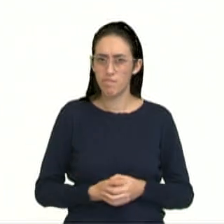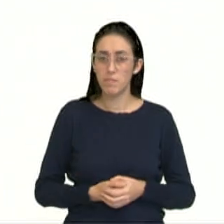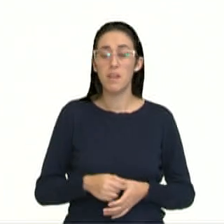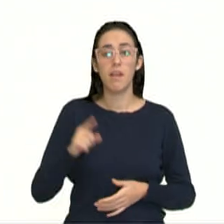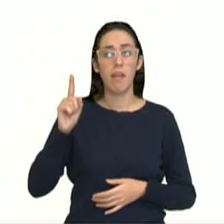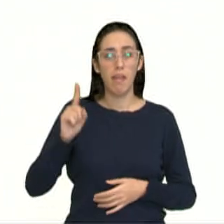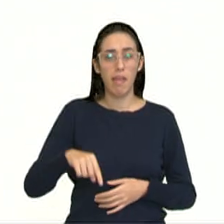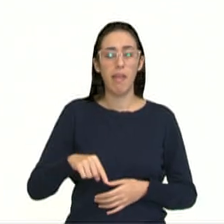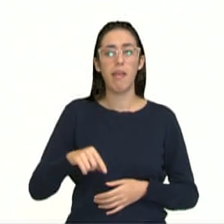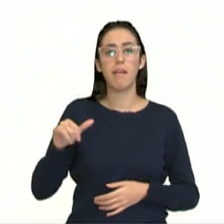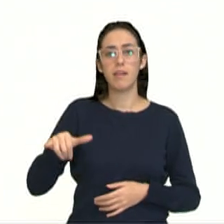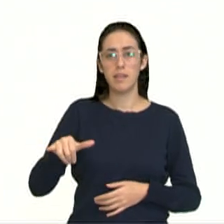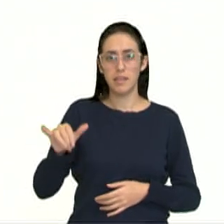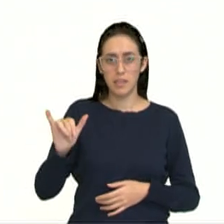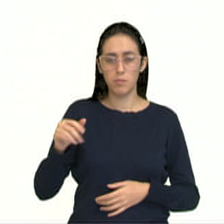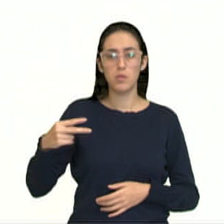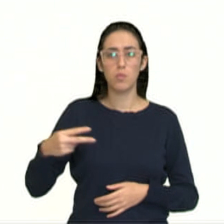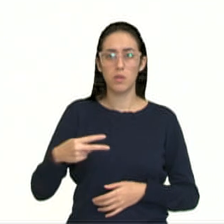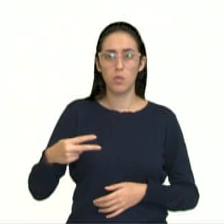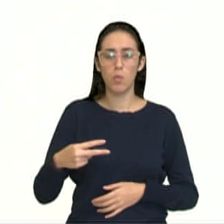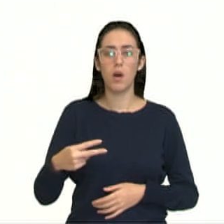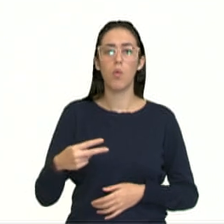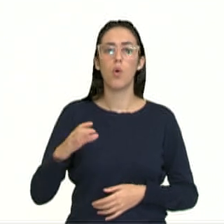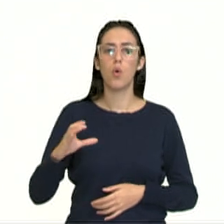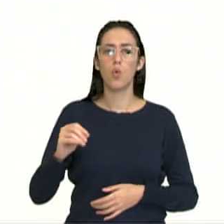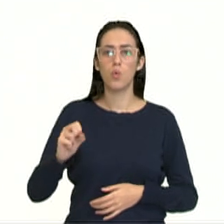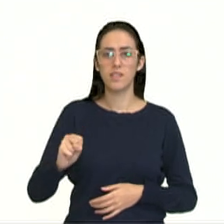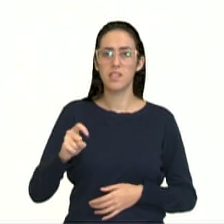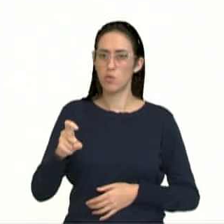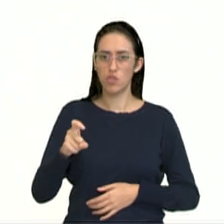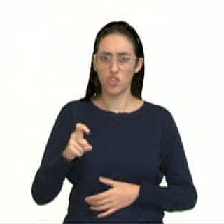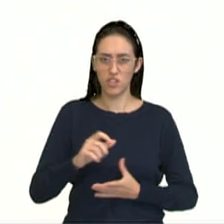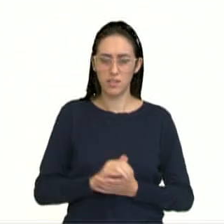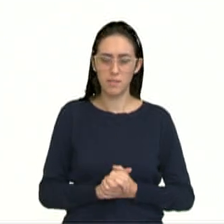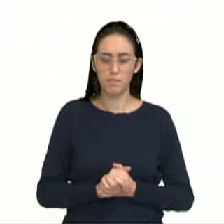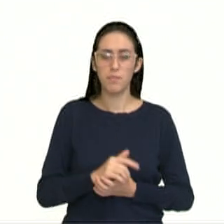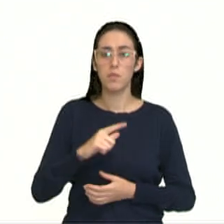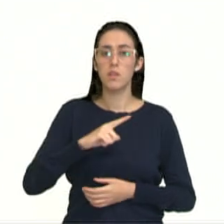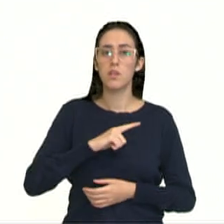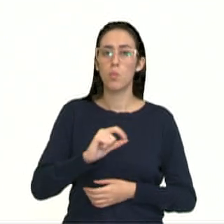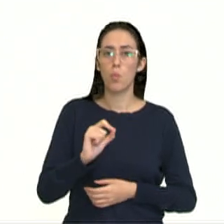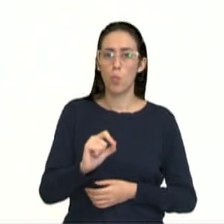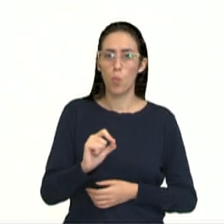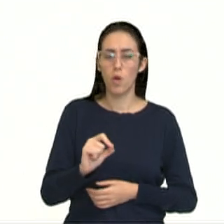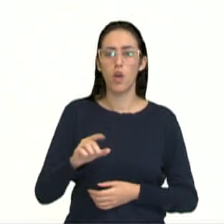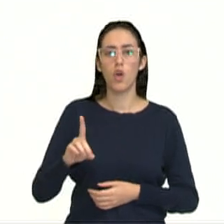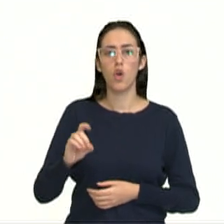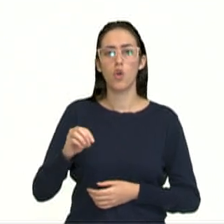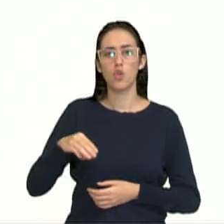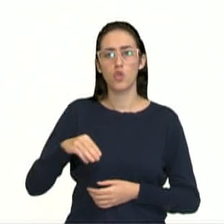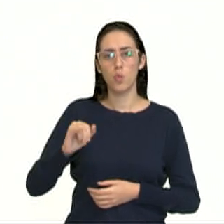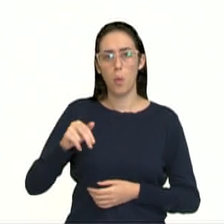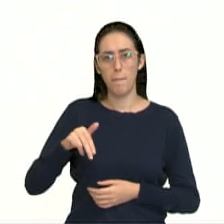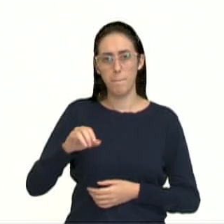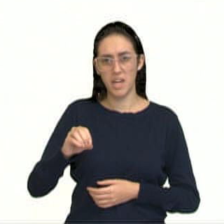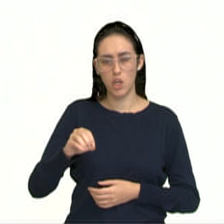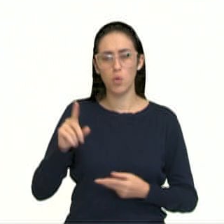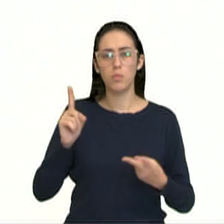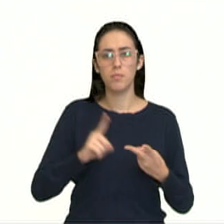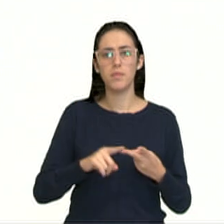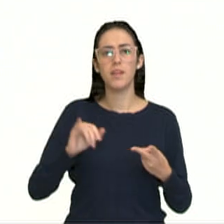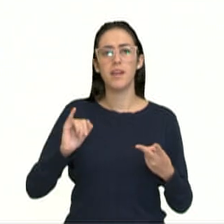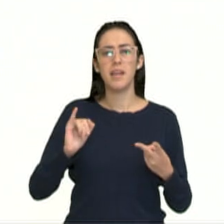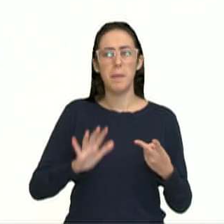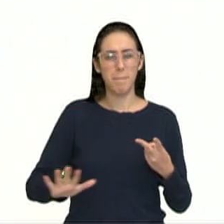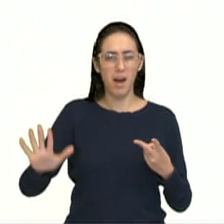com y igual a cosseno de x. E nela nós temos o domínio, a imagem e o período.